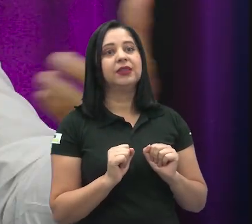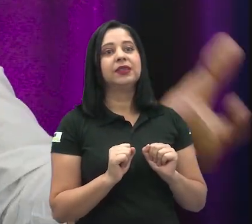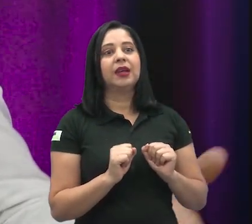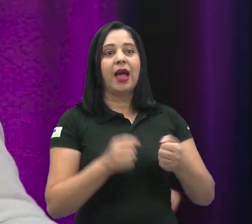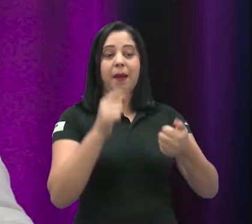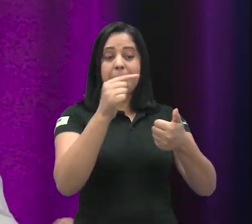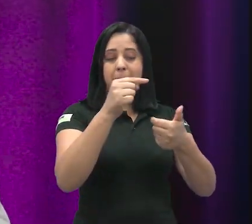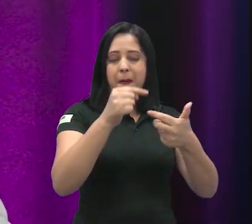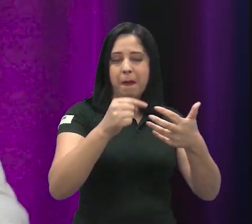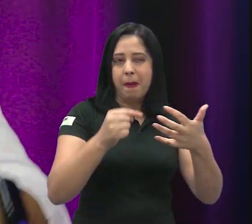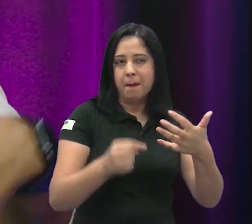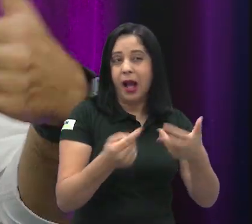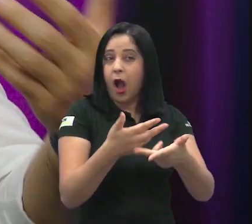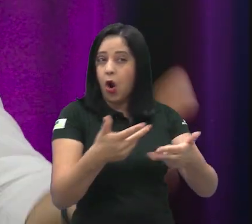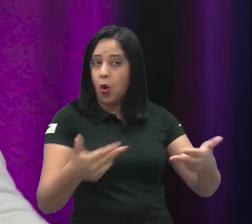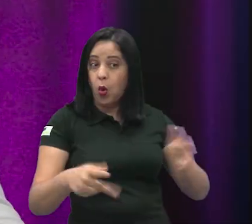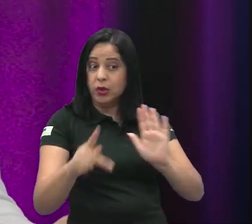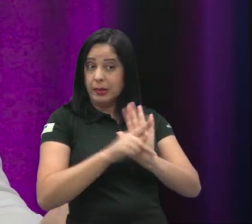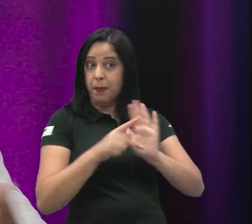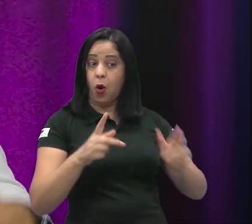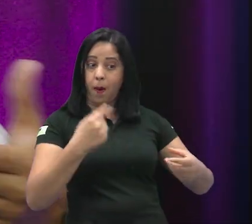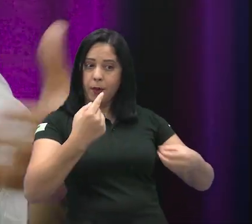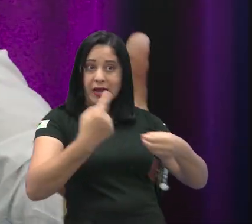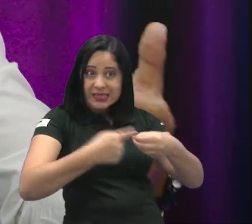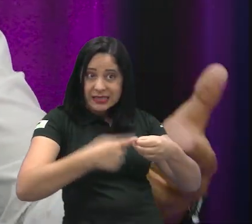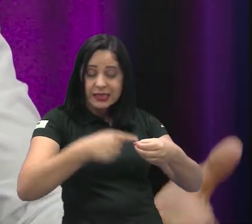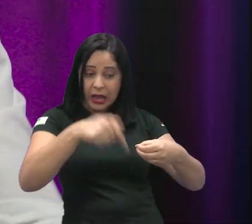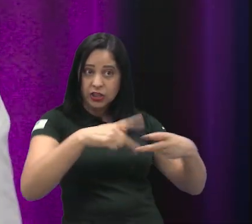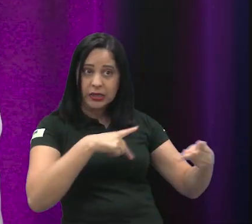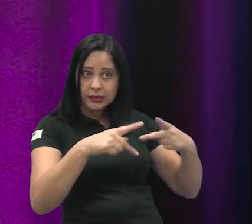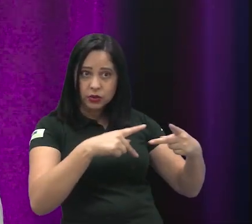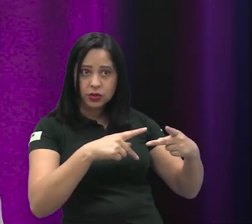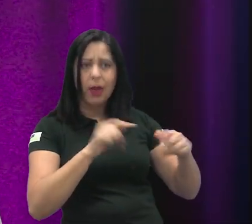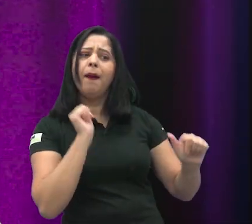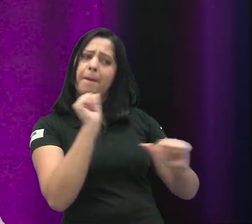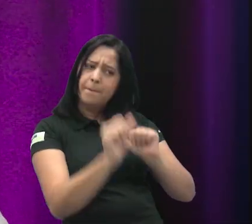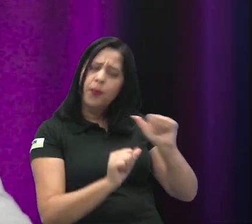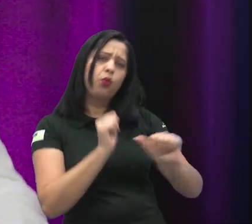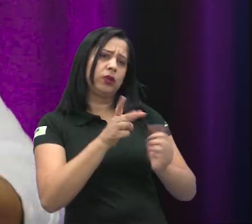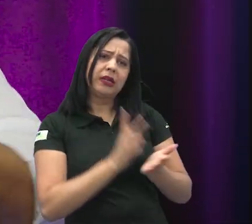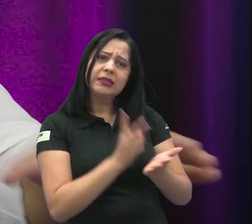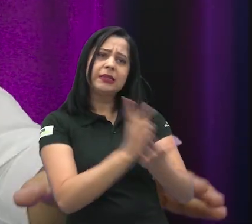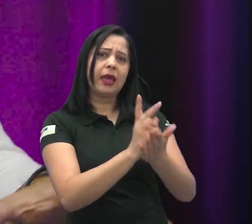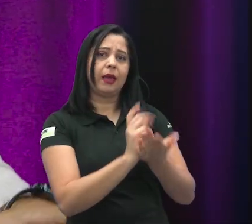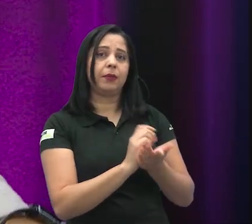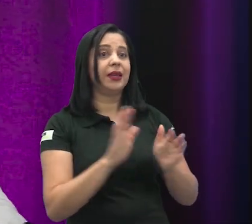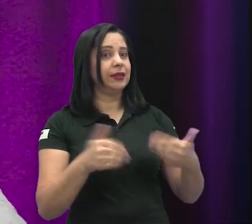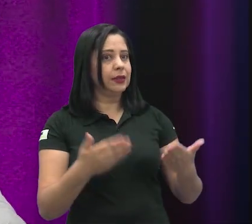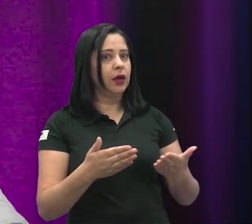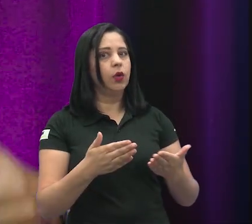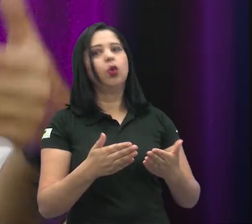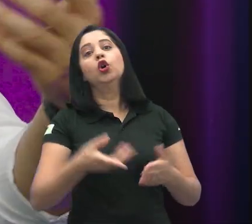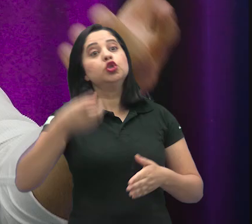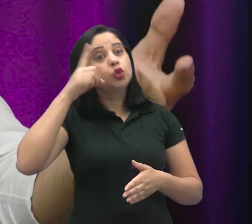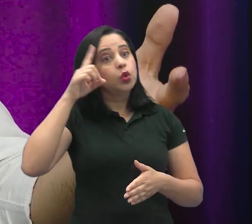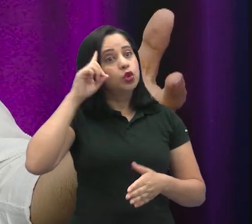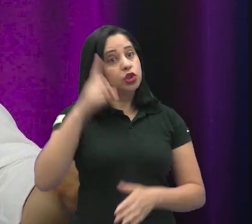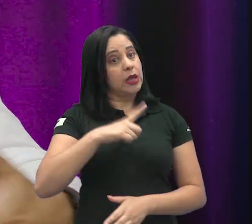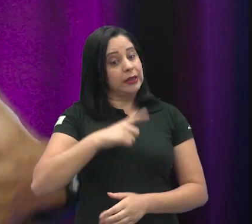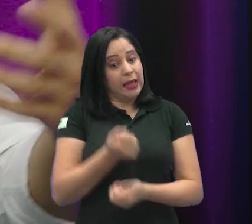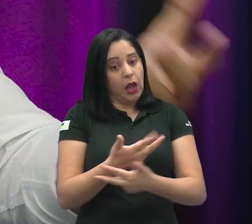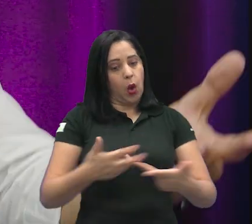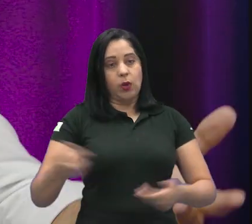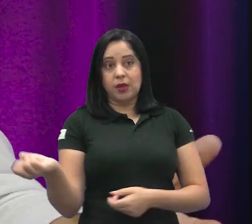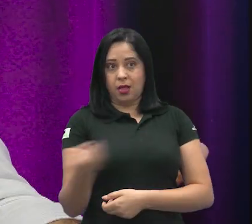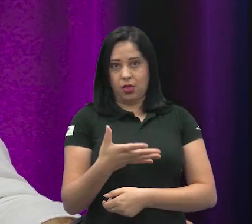as prioridades, né? O desenvolvimento da cidade, o que é preciso pensar para a cidade muda. Então é sempre novo para a gente. Você até brincou, né?